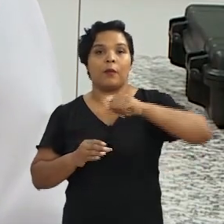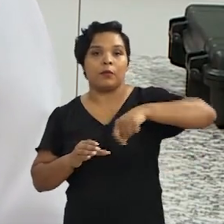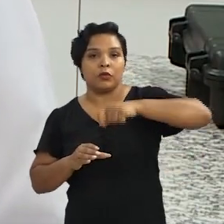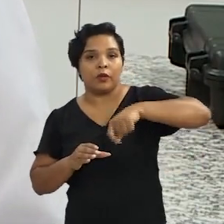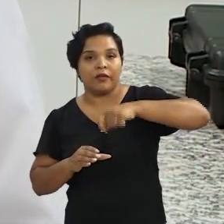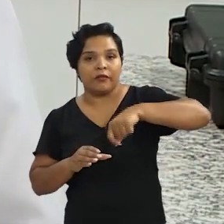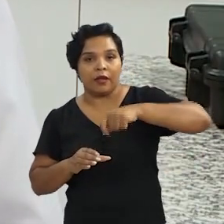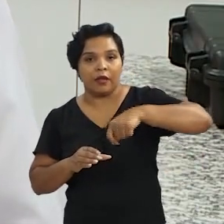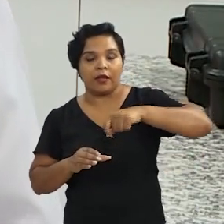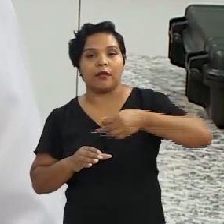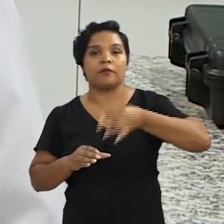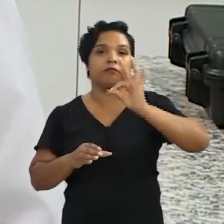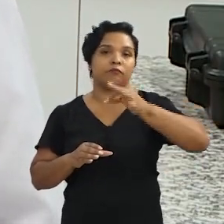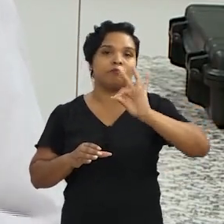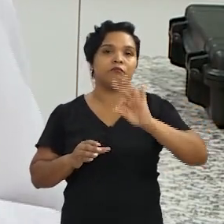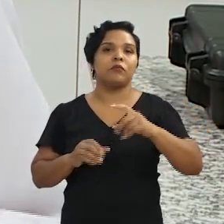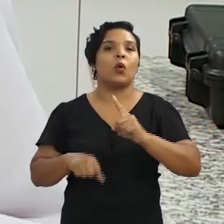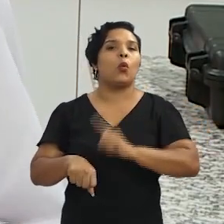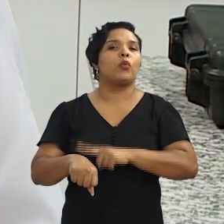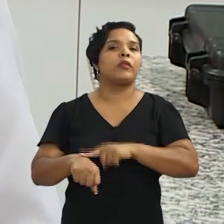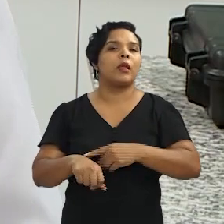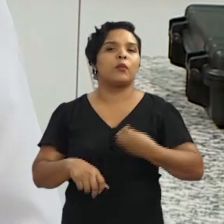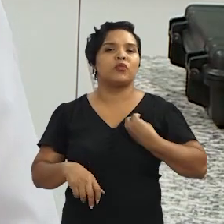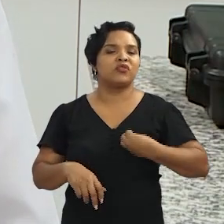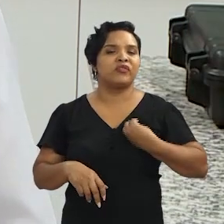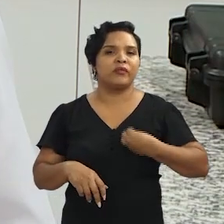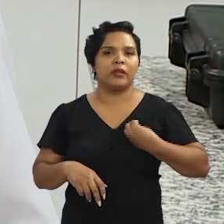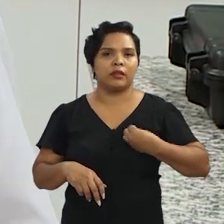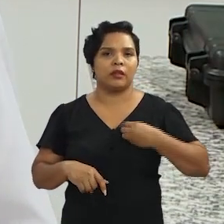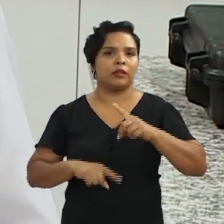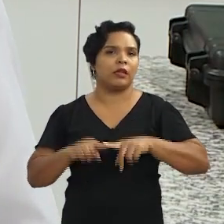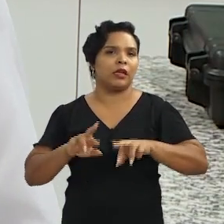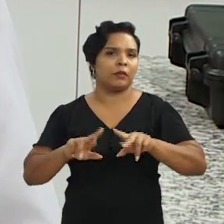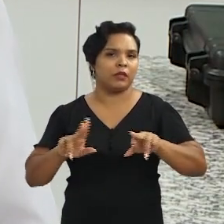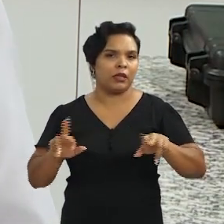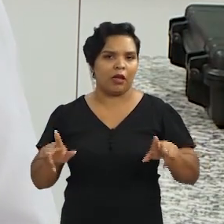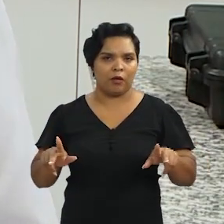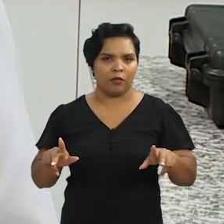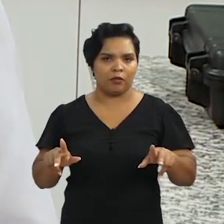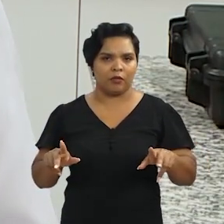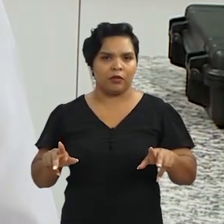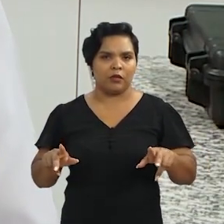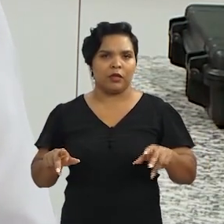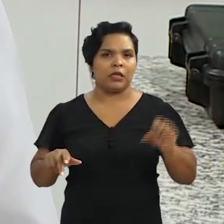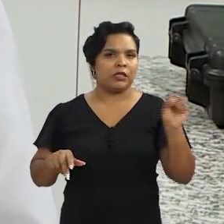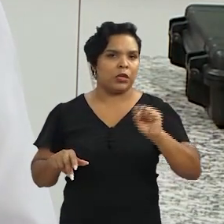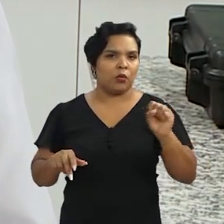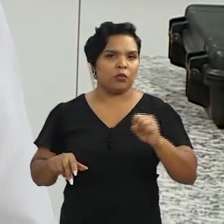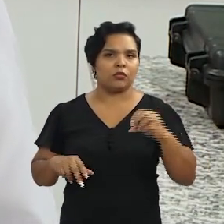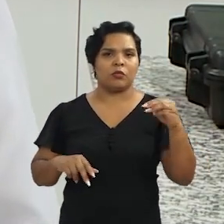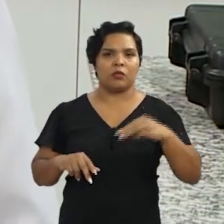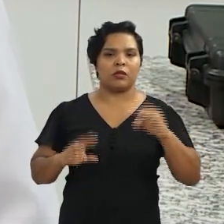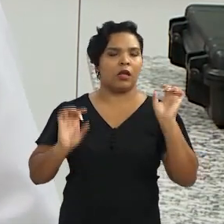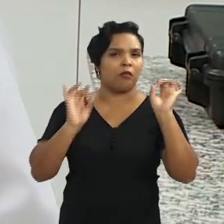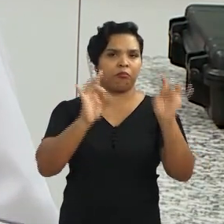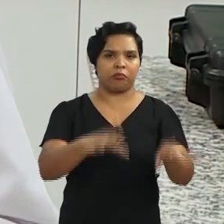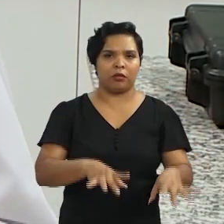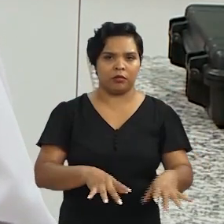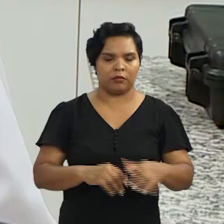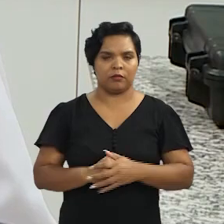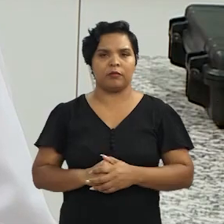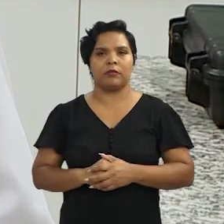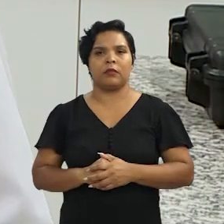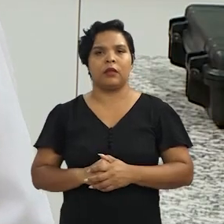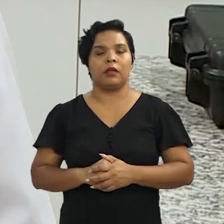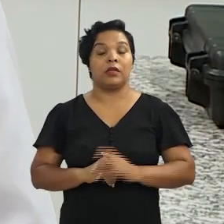para mexer o café. Qual é o tempo de vida útil daquele material? Segundos ou minutos, e ele é